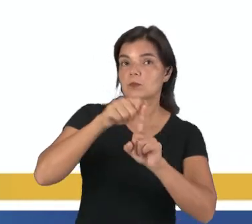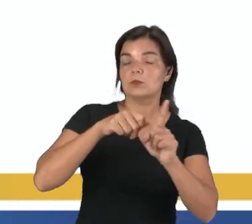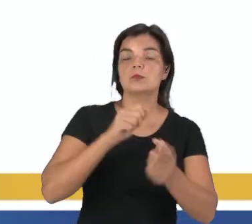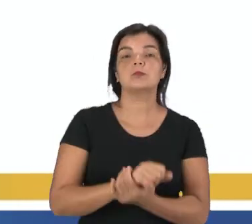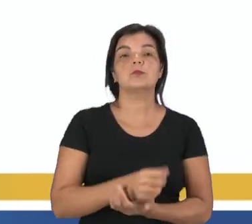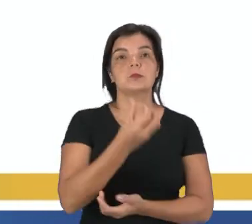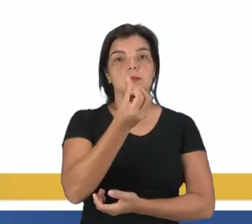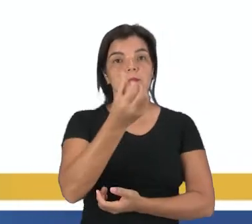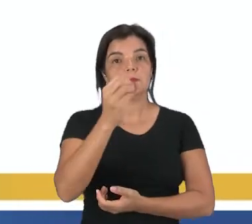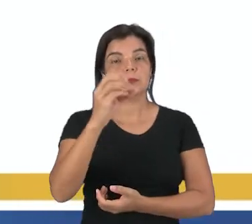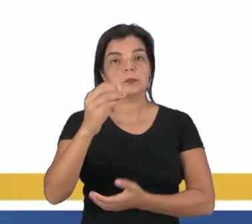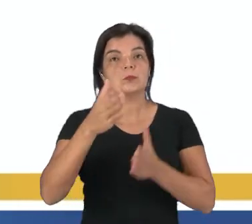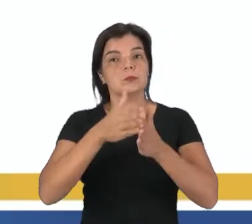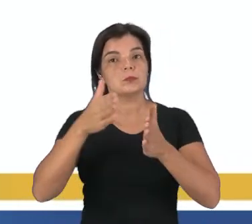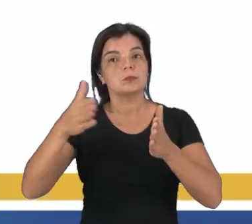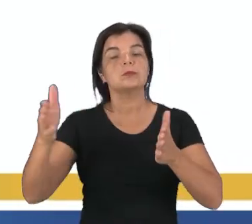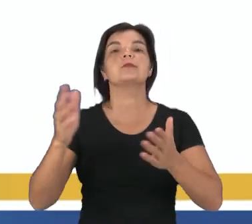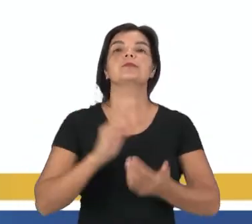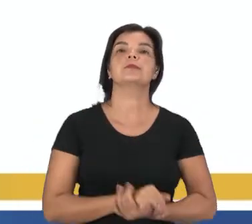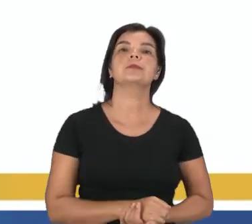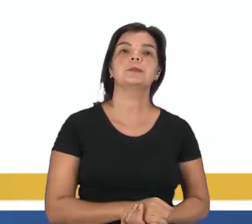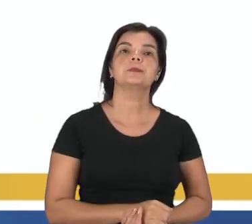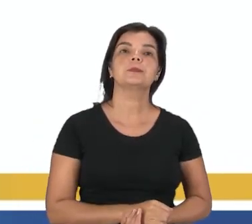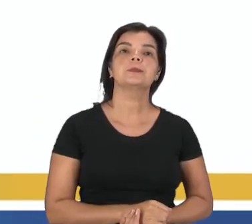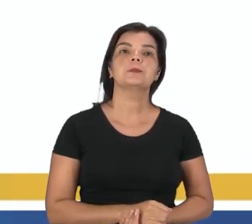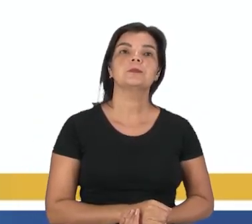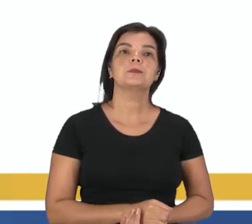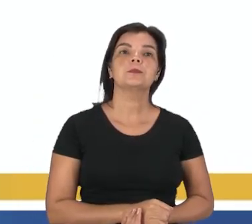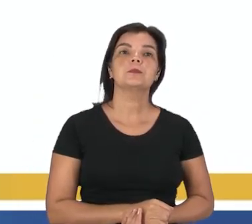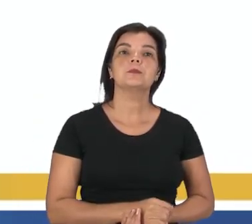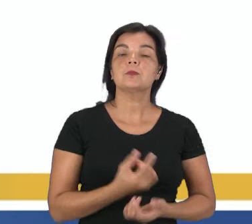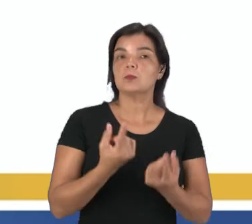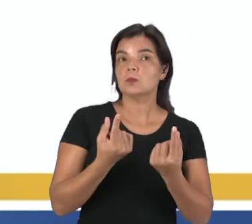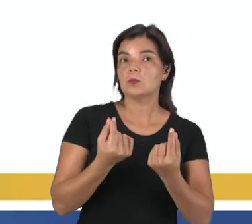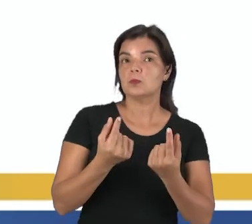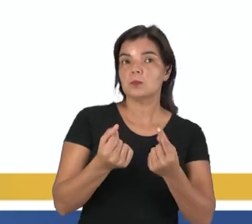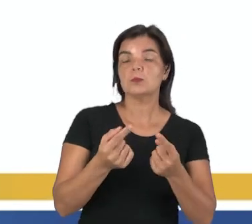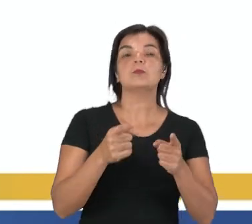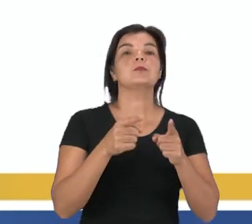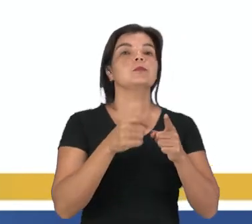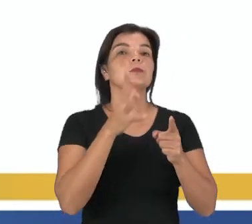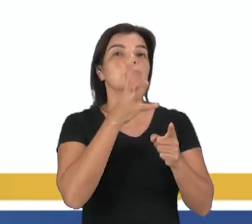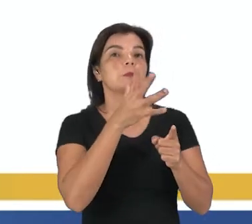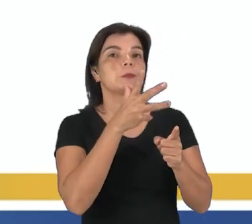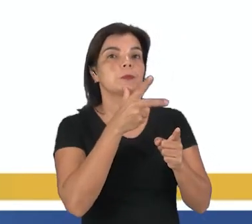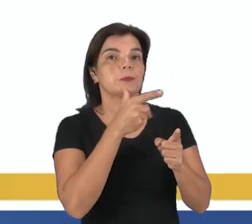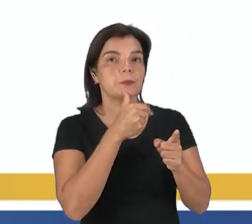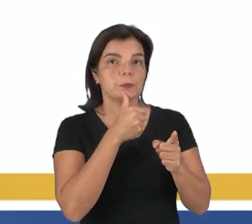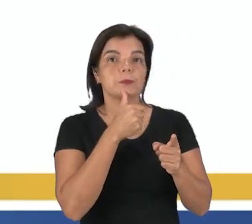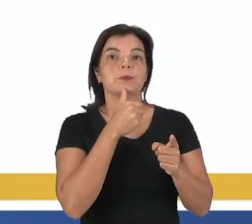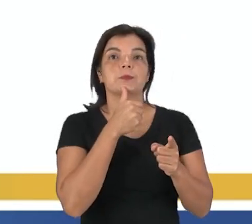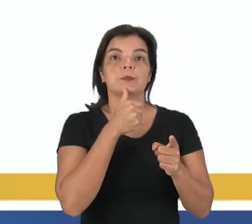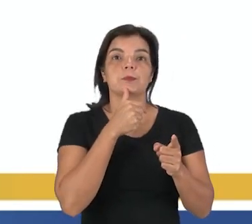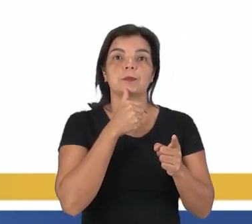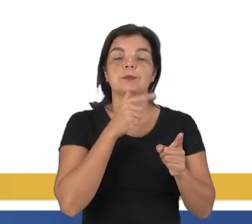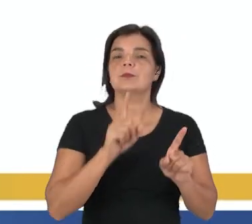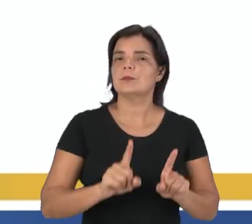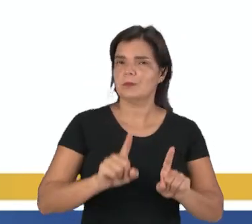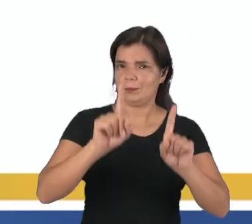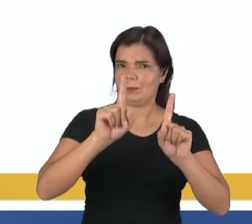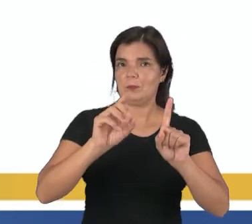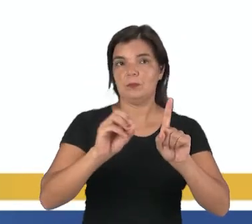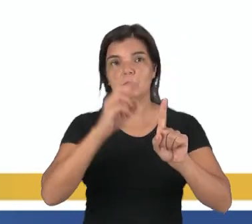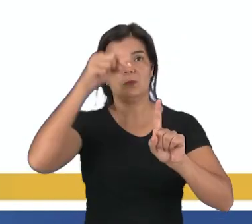a cabo por 4 meses e assim sucessivamente. E aí pergunta-se, o preço e a duração do pacote